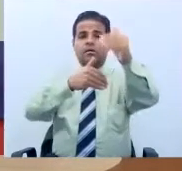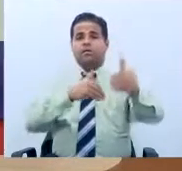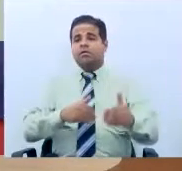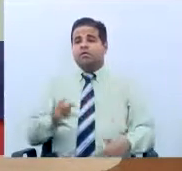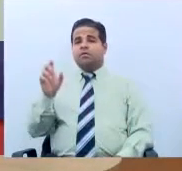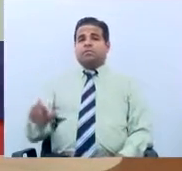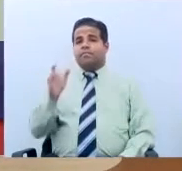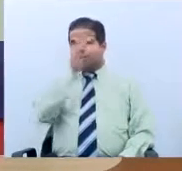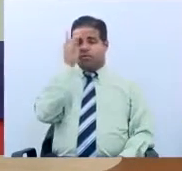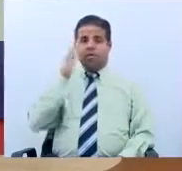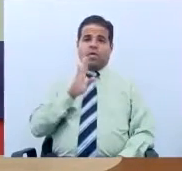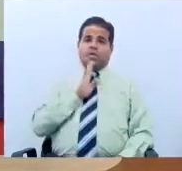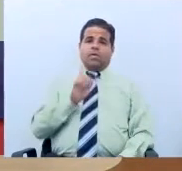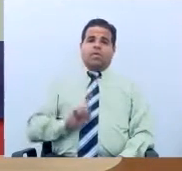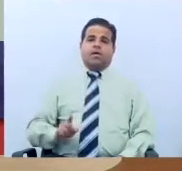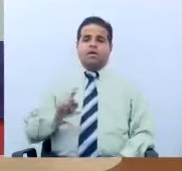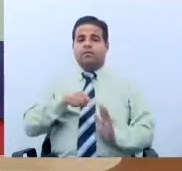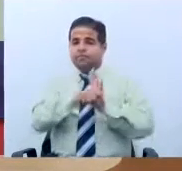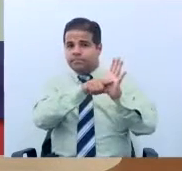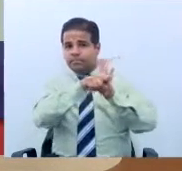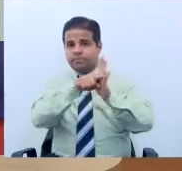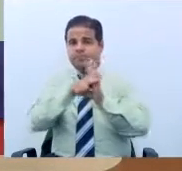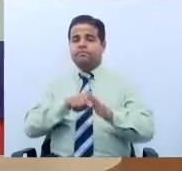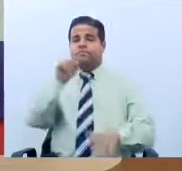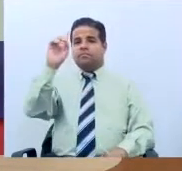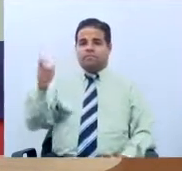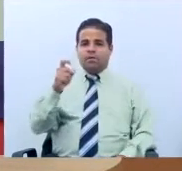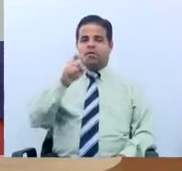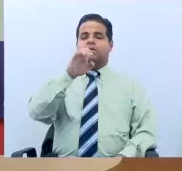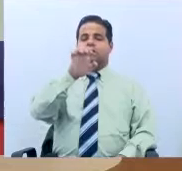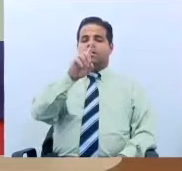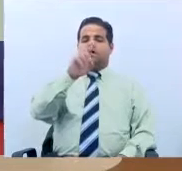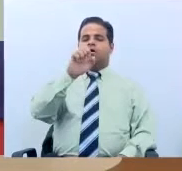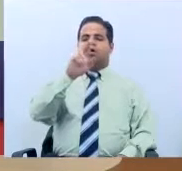alguém denunciado e investigado, como o ex-deputado Eduardo